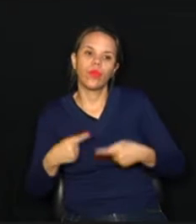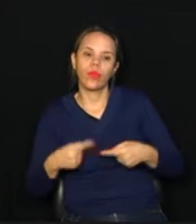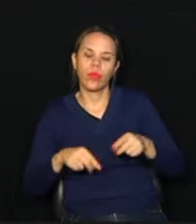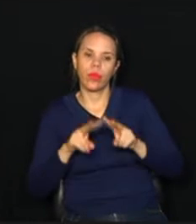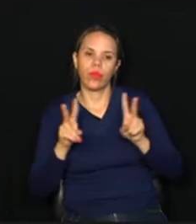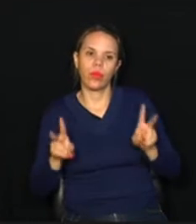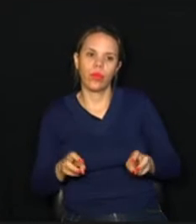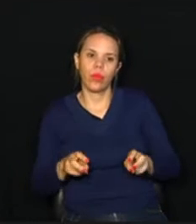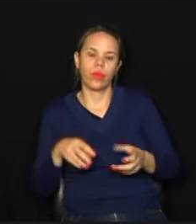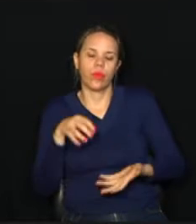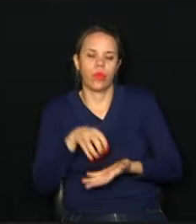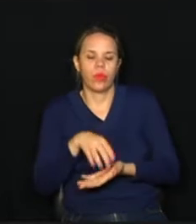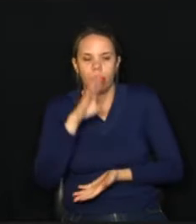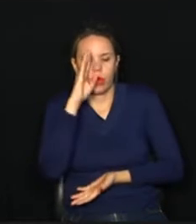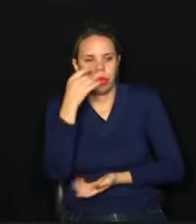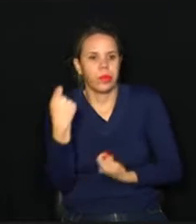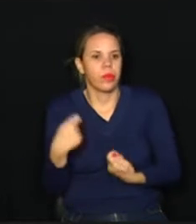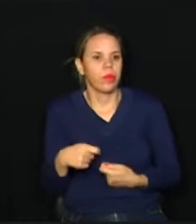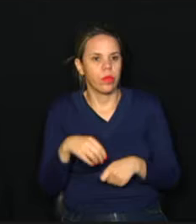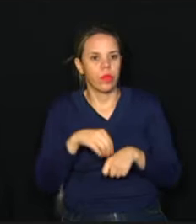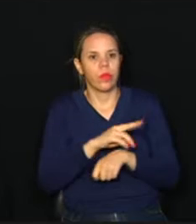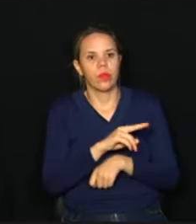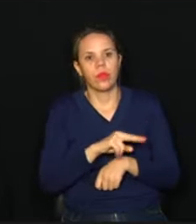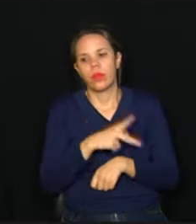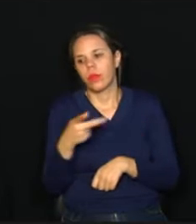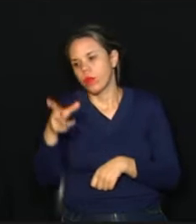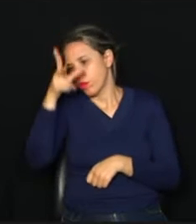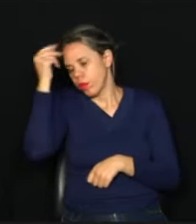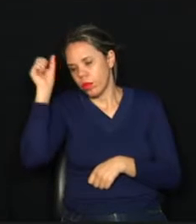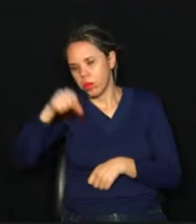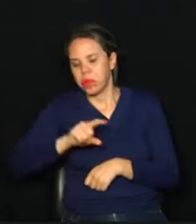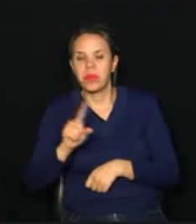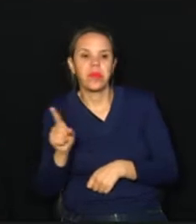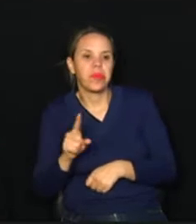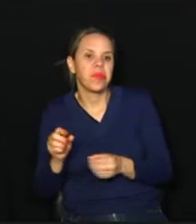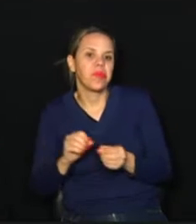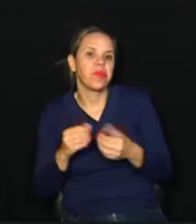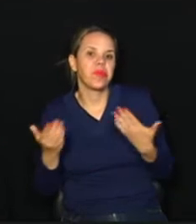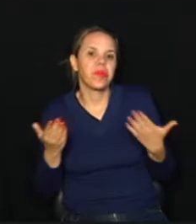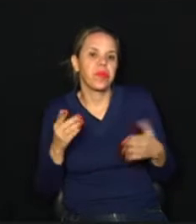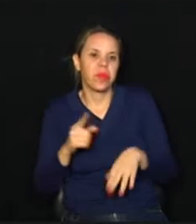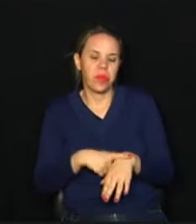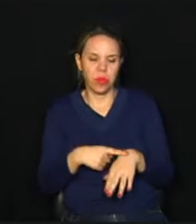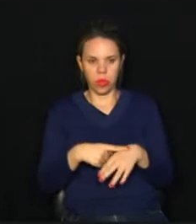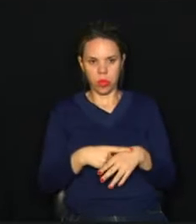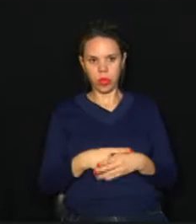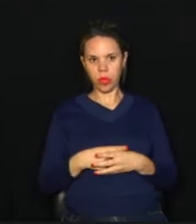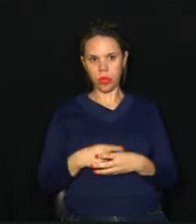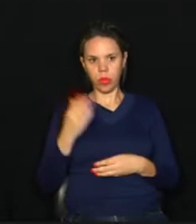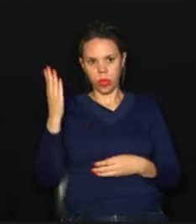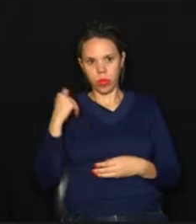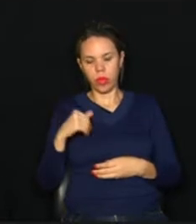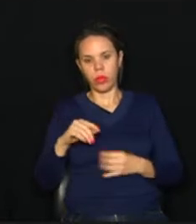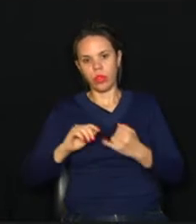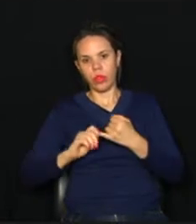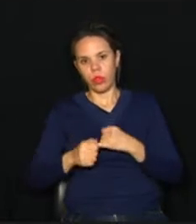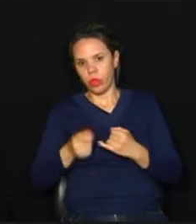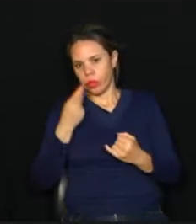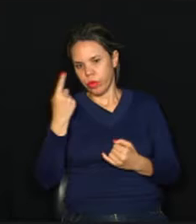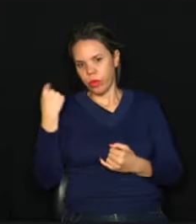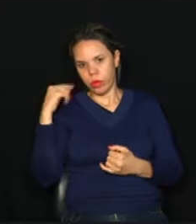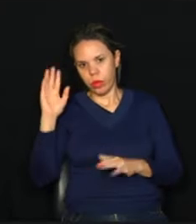a sede, se vai ser transferida para a prefeitura ou não. Em algum momento, eu sei que o Feijão tem tratado desse